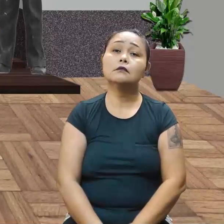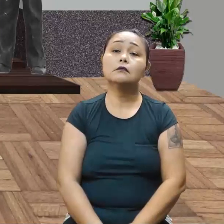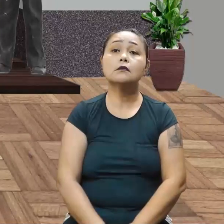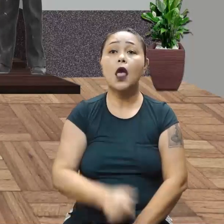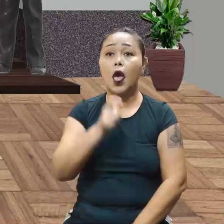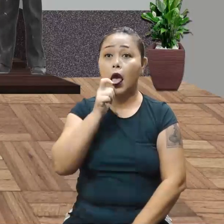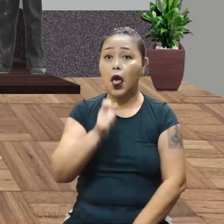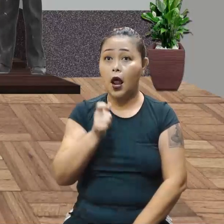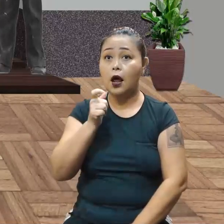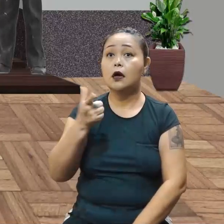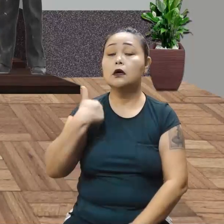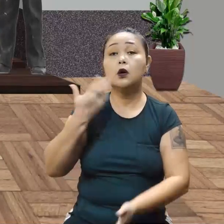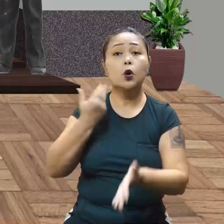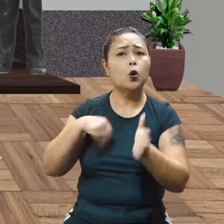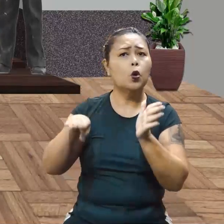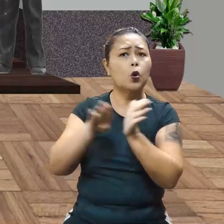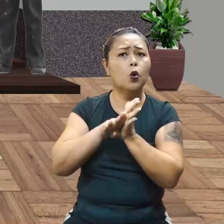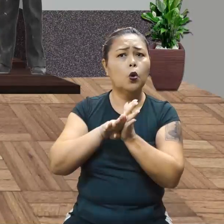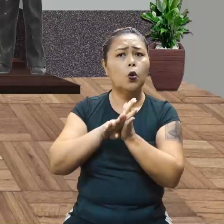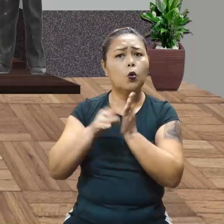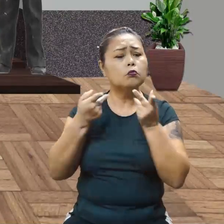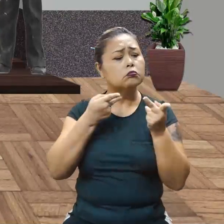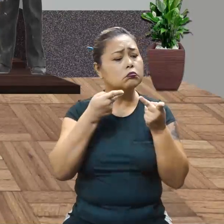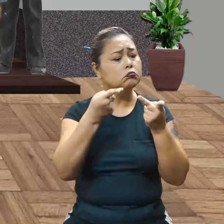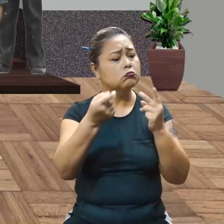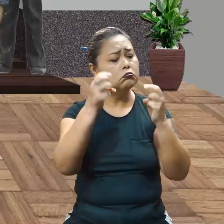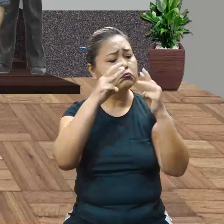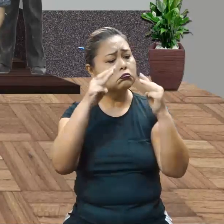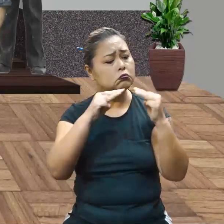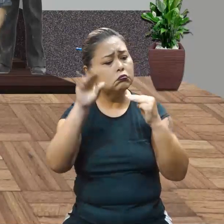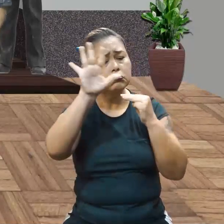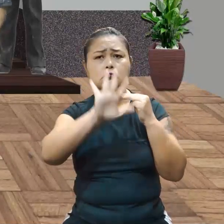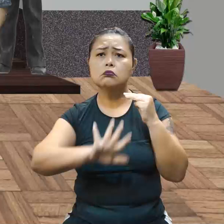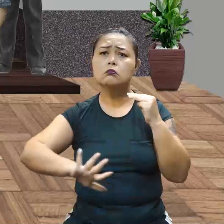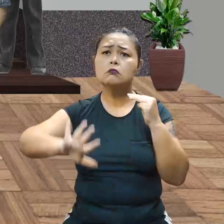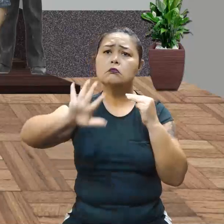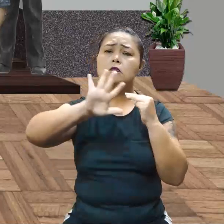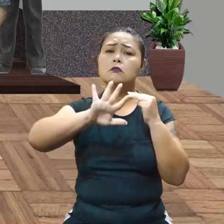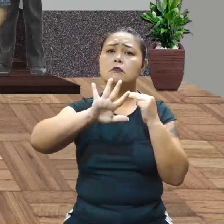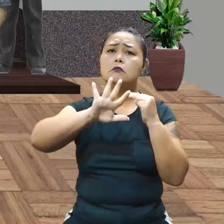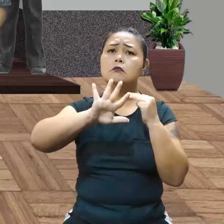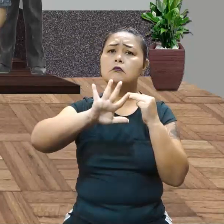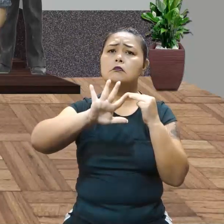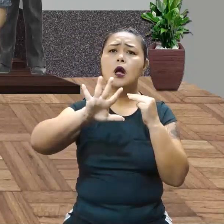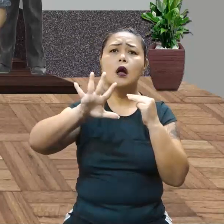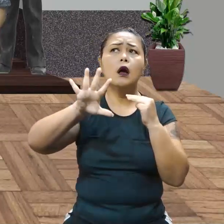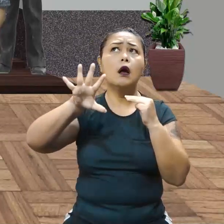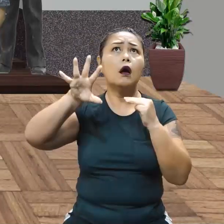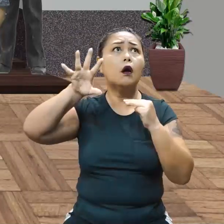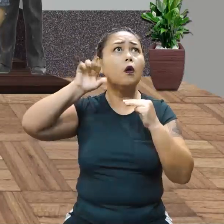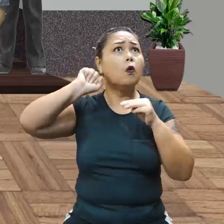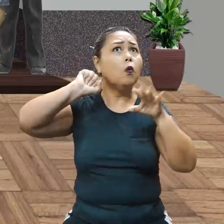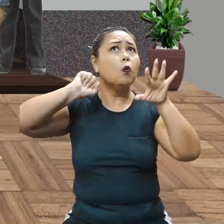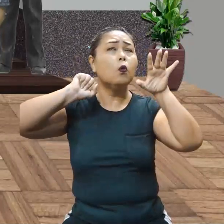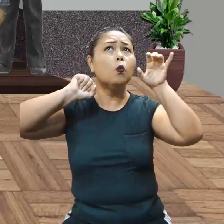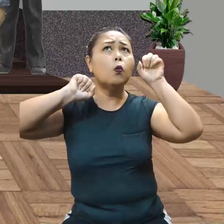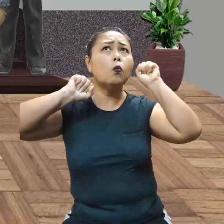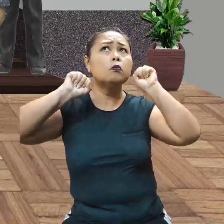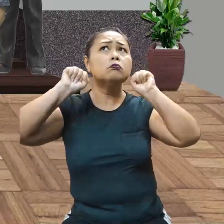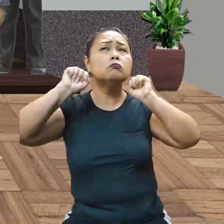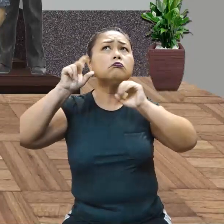Albert Einstein, quando chega em visita ao Museu Nacional, ele ouve falar